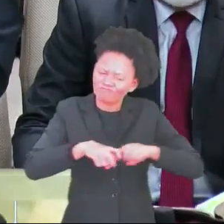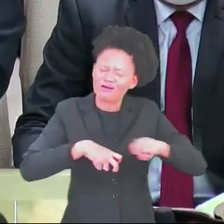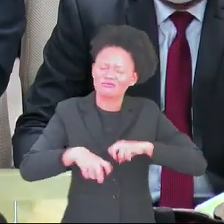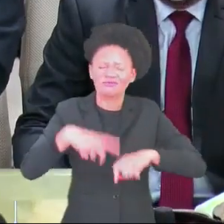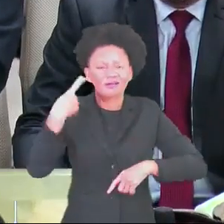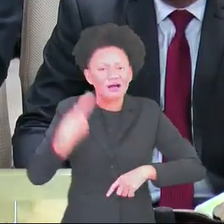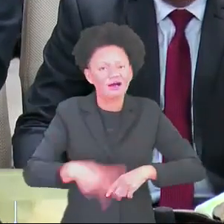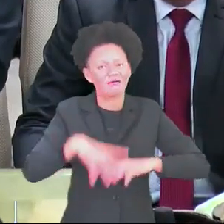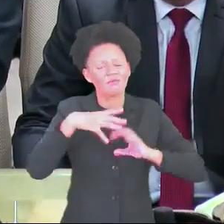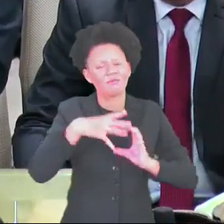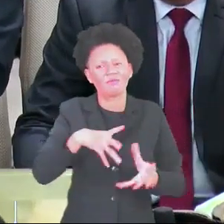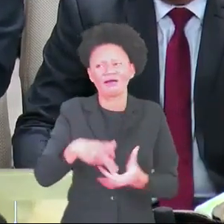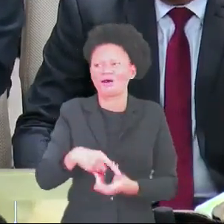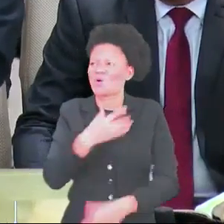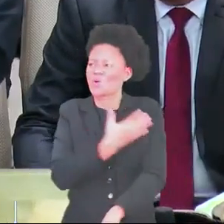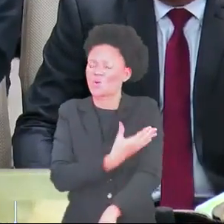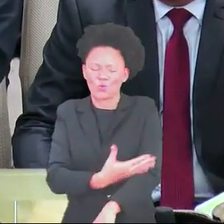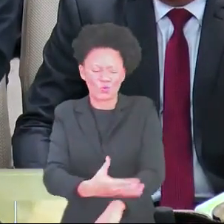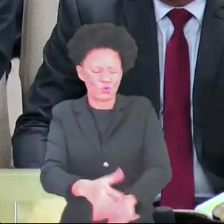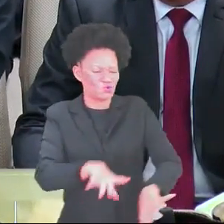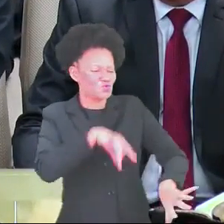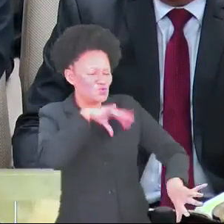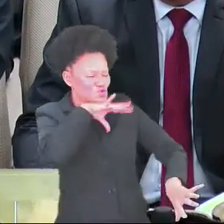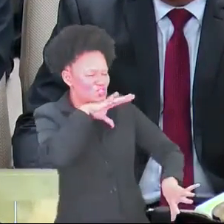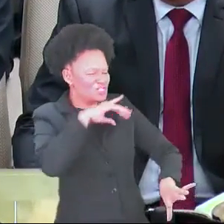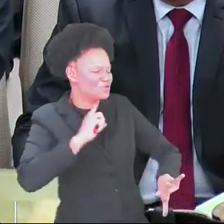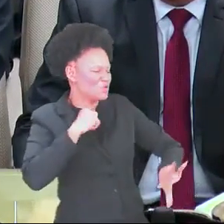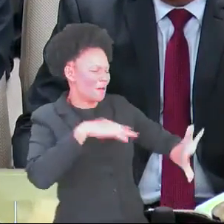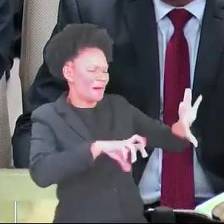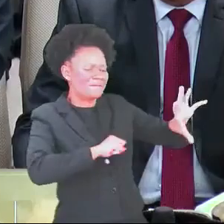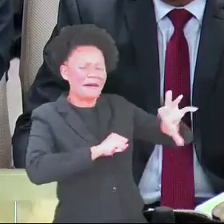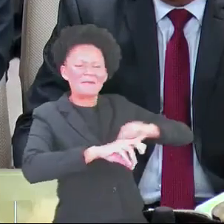acostumo com coisas ruins?